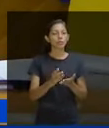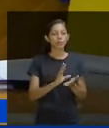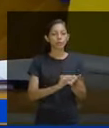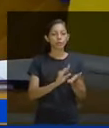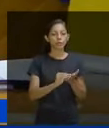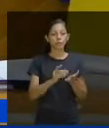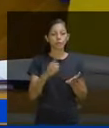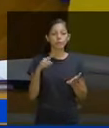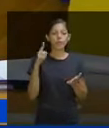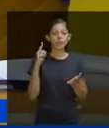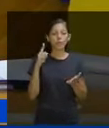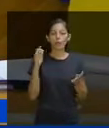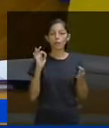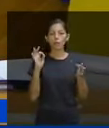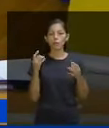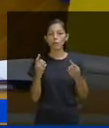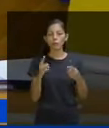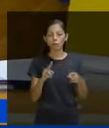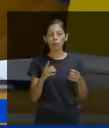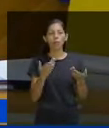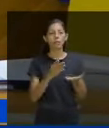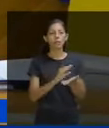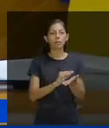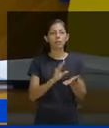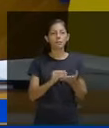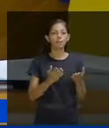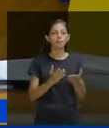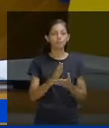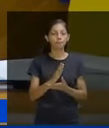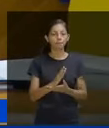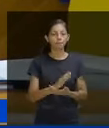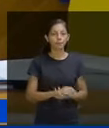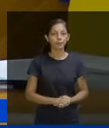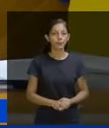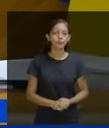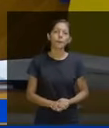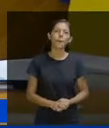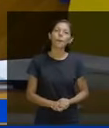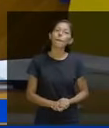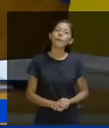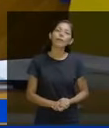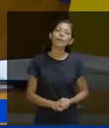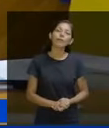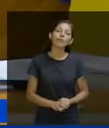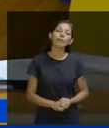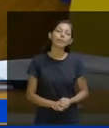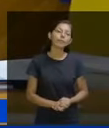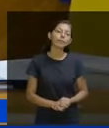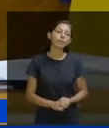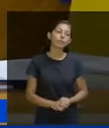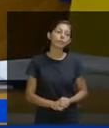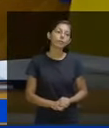sessão anterior. Não havendo óbice, declaro a ata aprovada. Nós temos aqui para